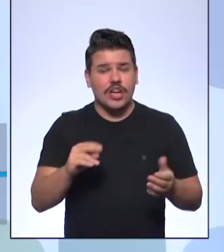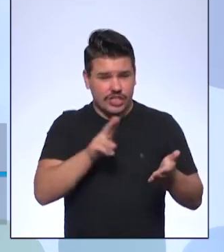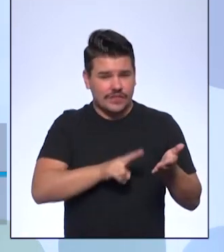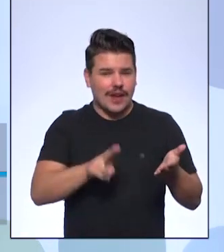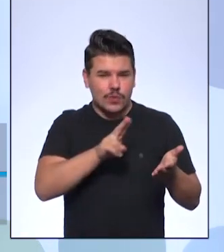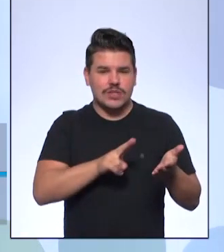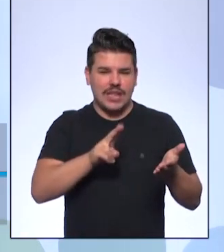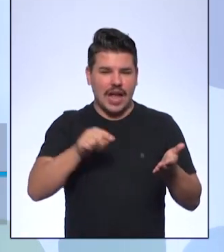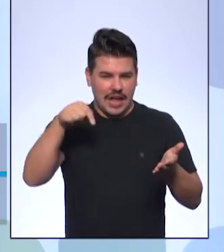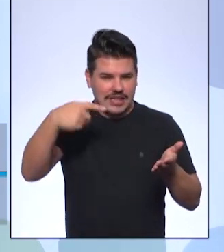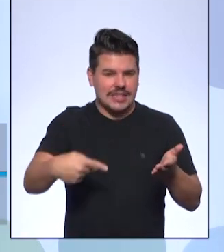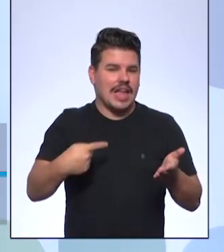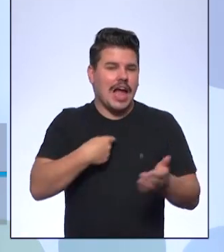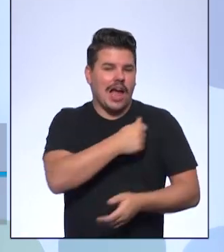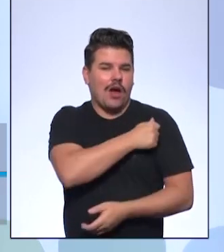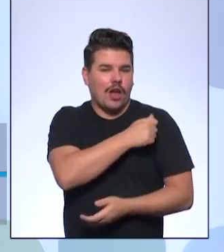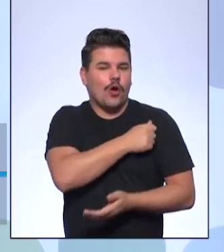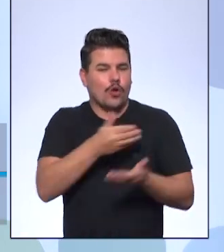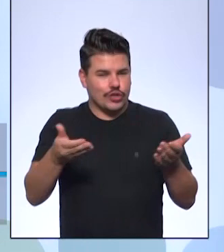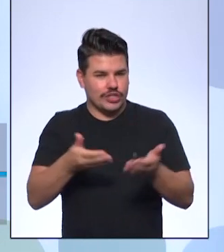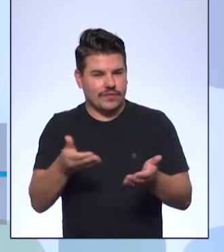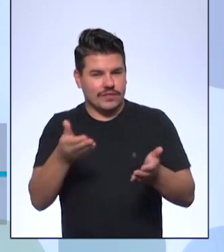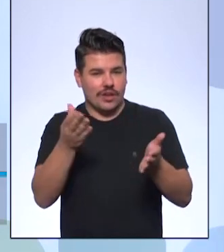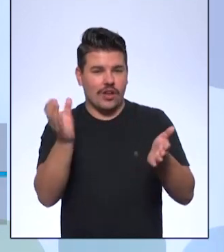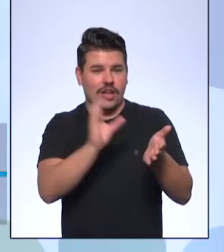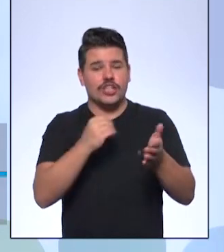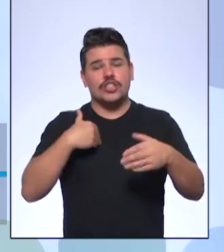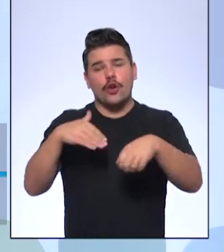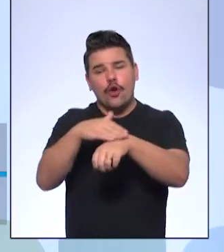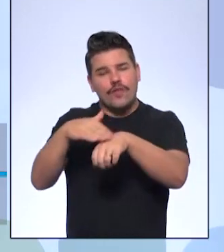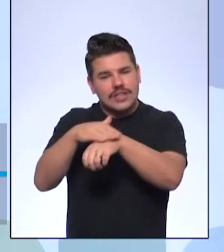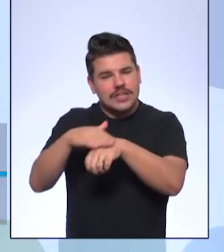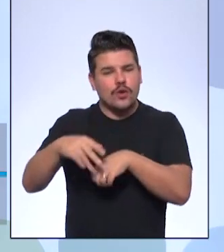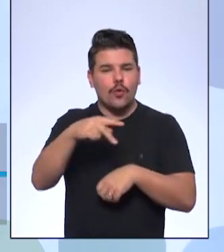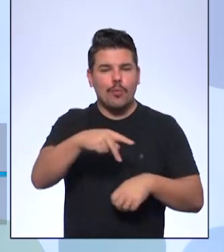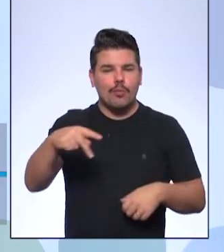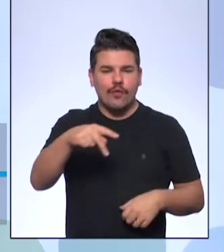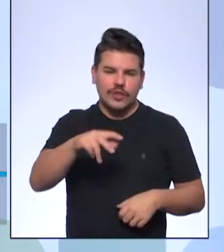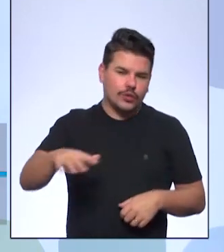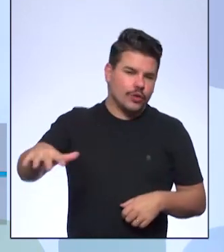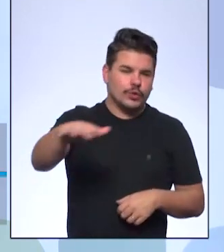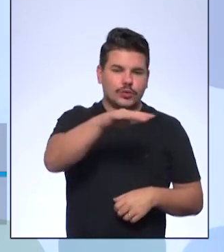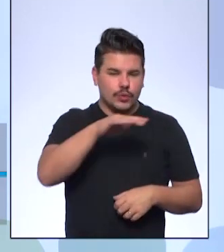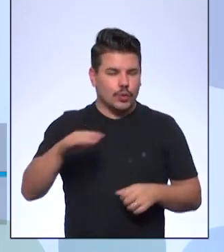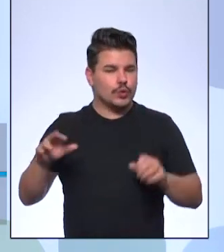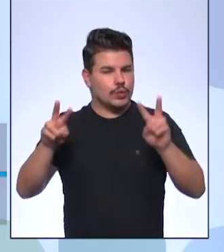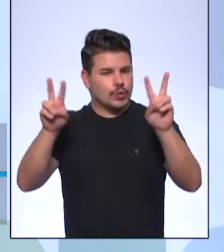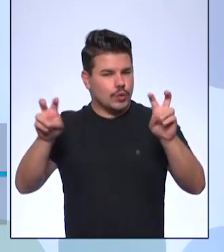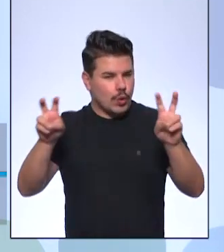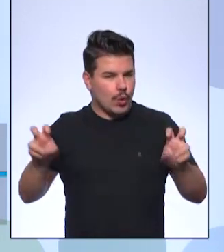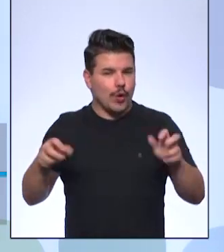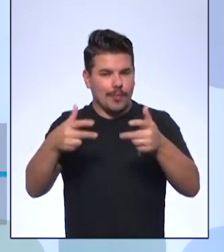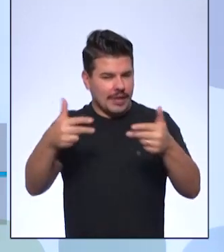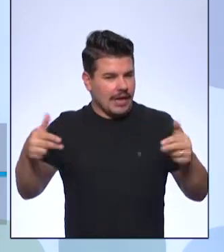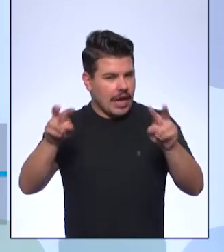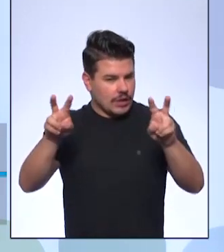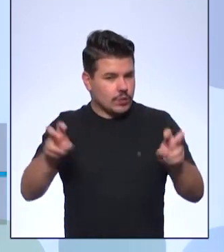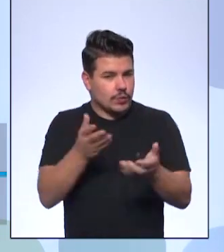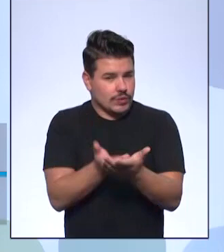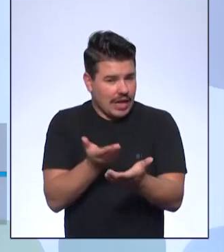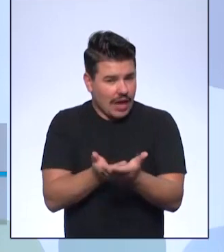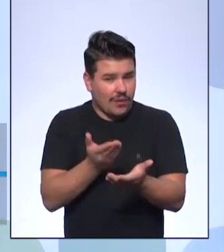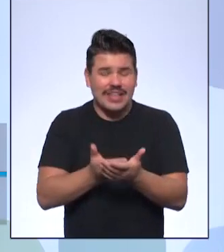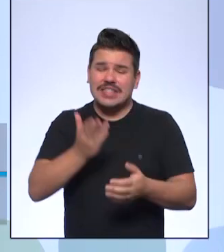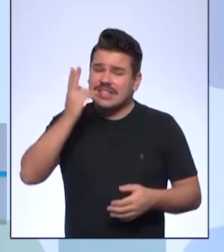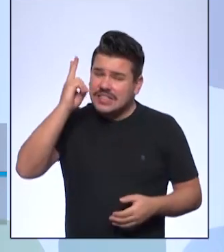exemplo na aula, né? A gente está aí conversando com todos os professores de vários componentes e isso está sendo